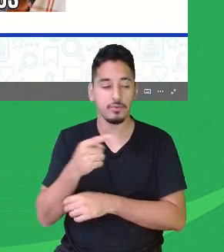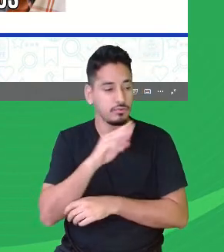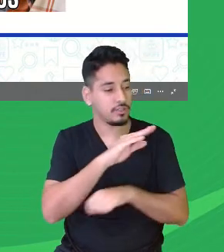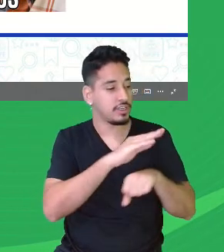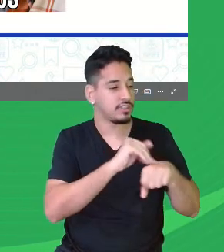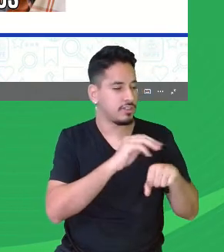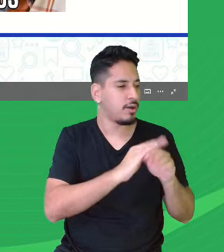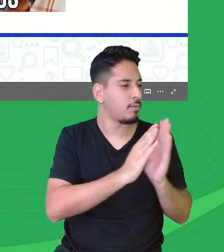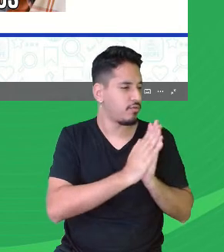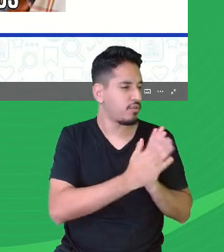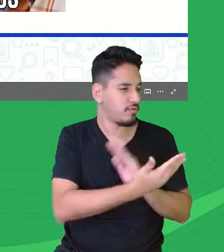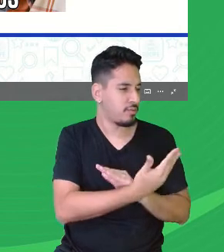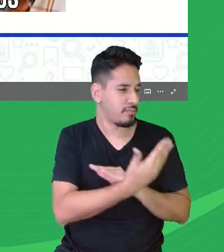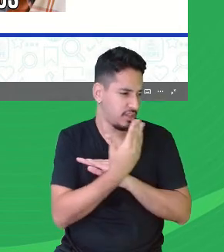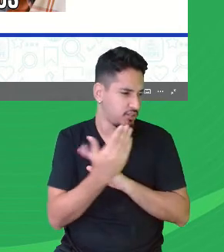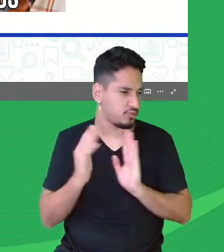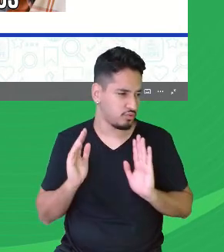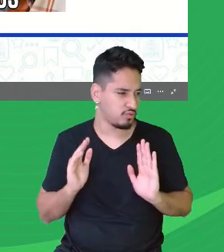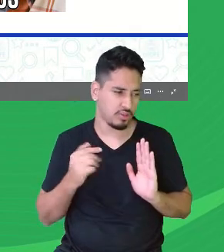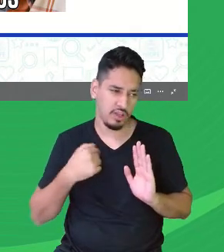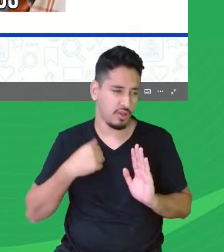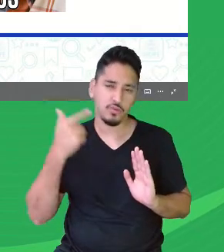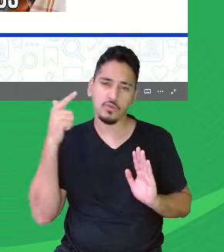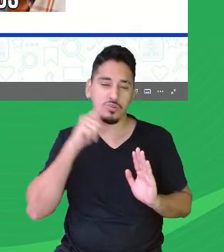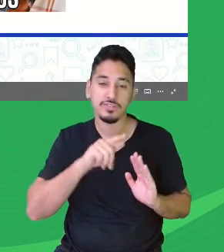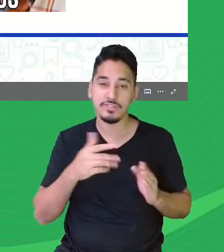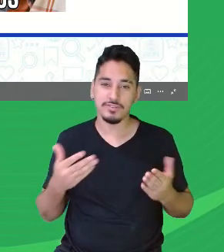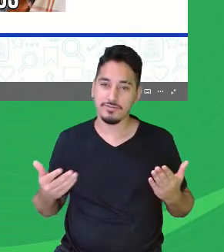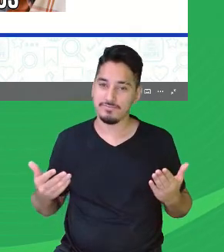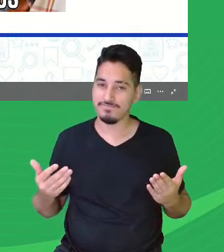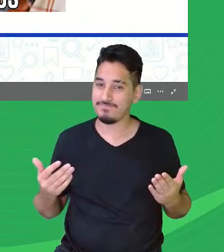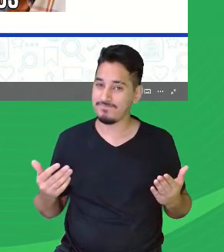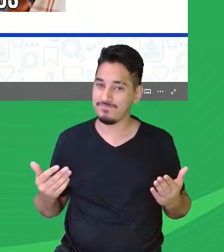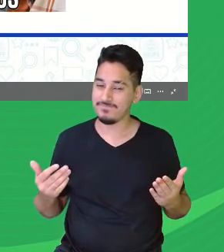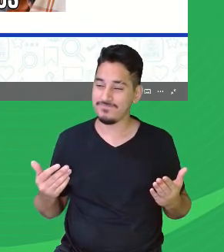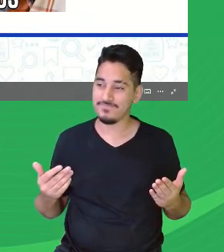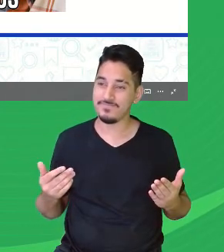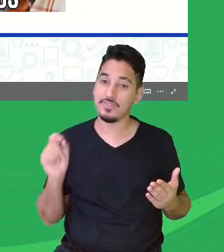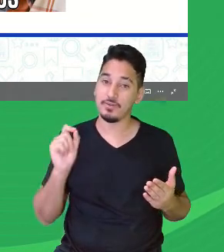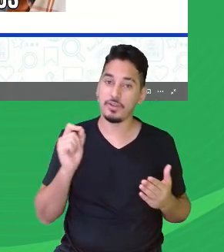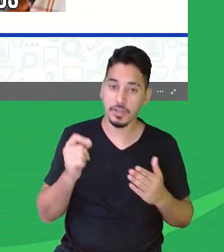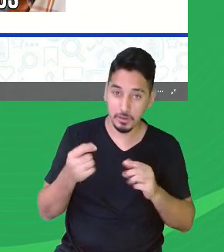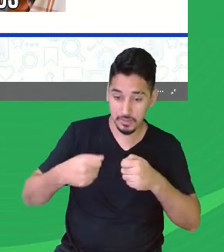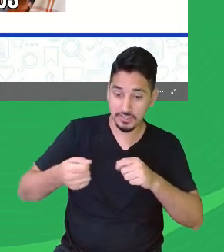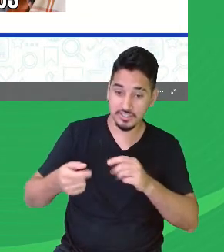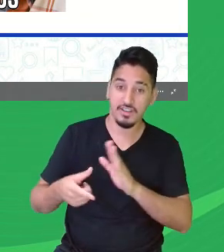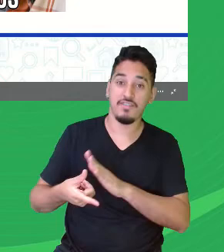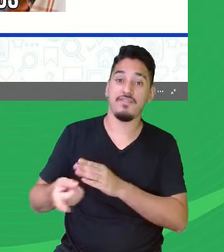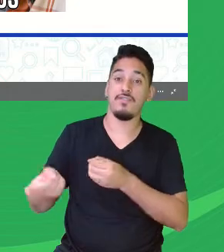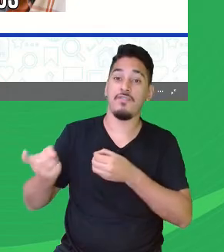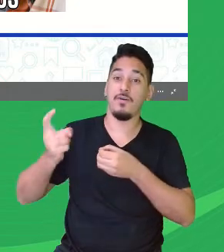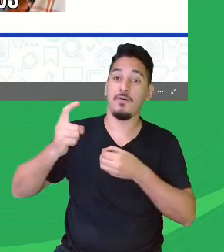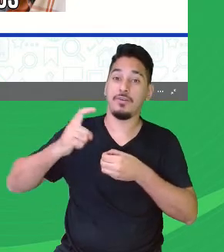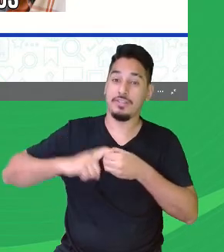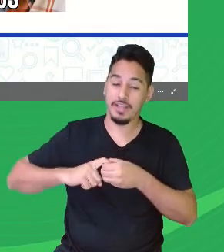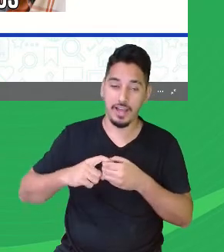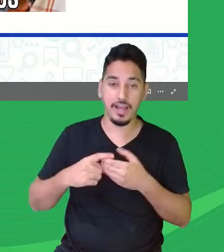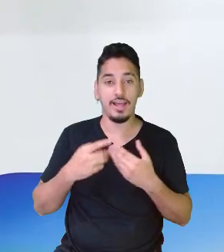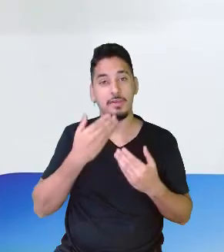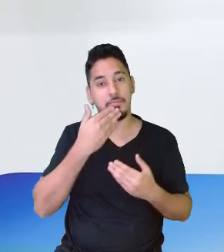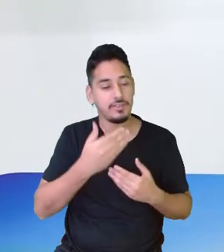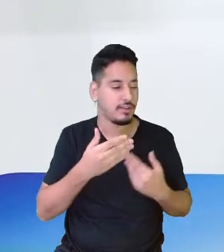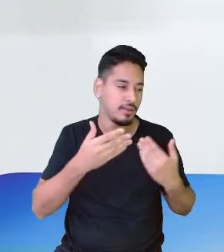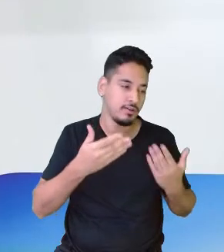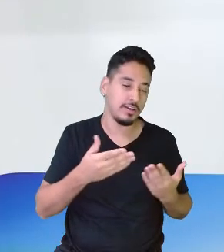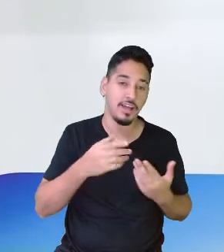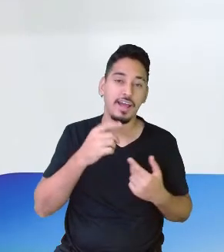o antivírus, porque ele mesmo não conseguiria passar sozinho. Então, ele precisa recuar da ação, e aí